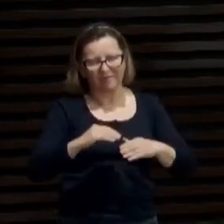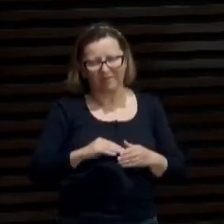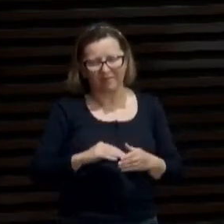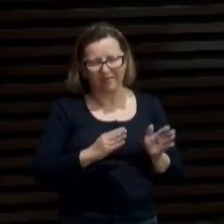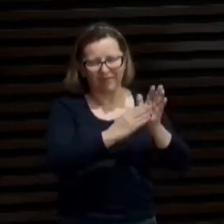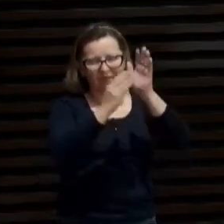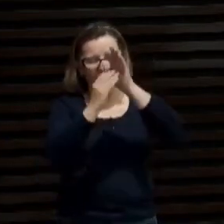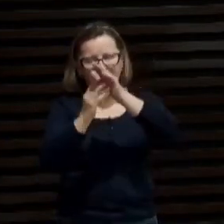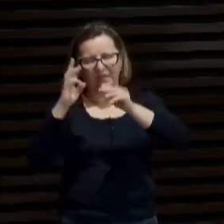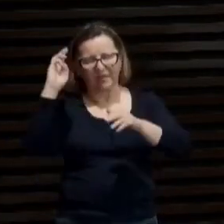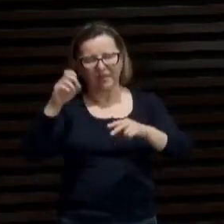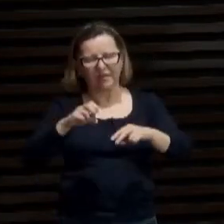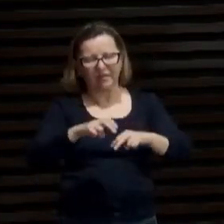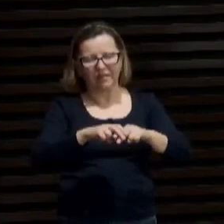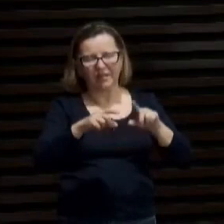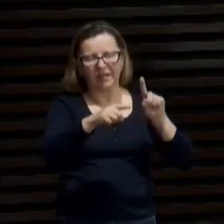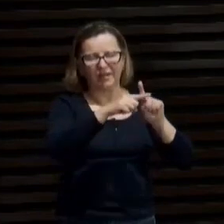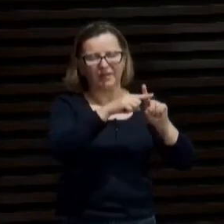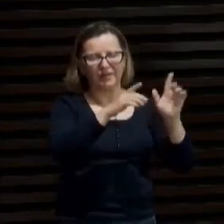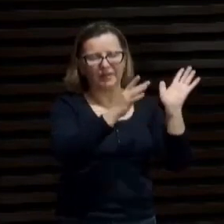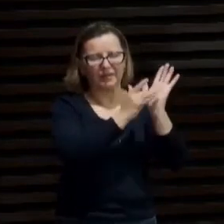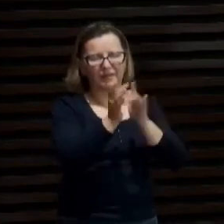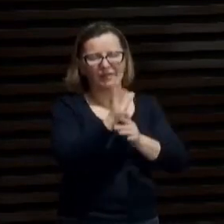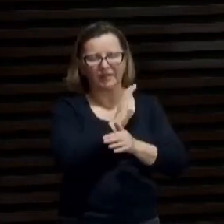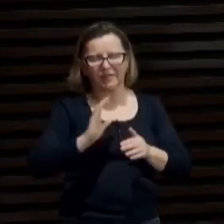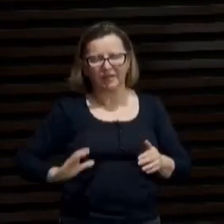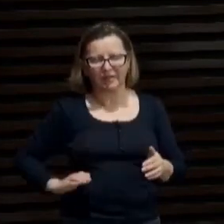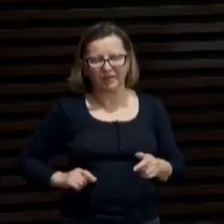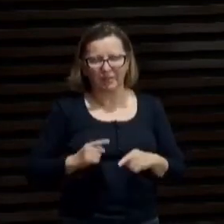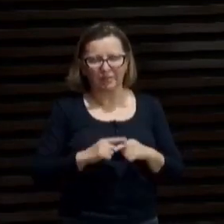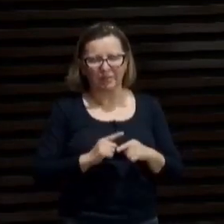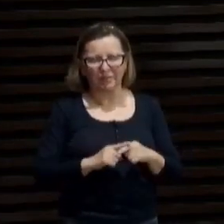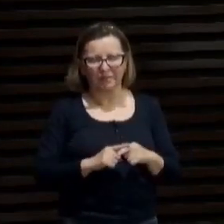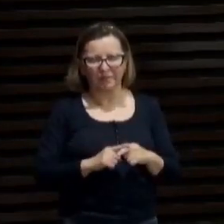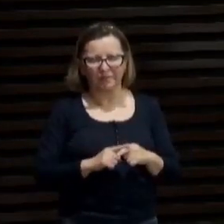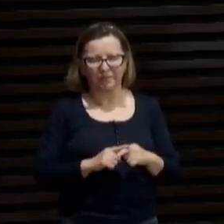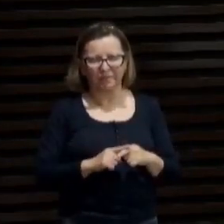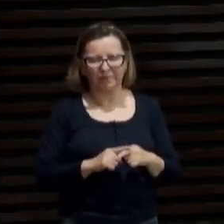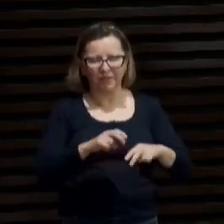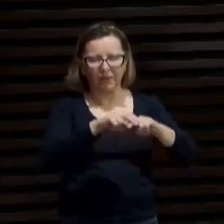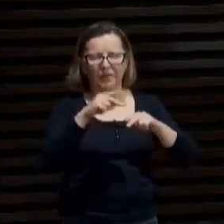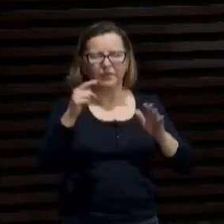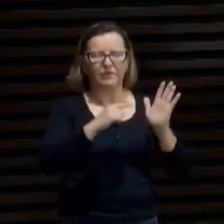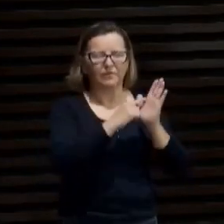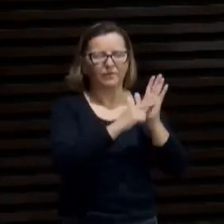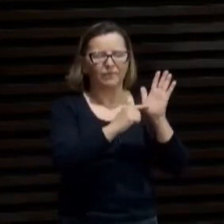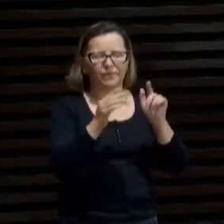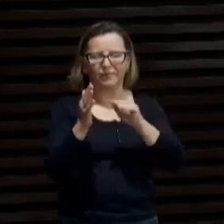Te louvamos, Senhor, pela cruz de Jesus Cristo, porque mediante as suas pisaduras nós fomos